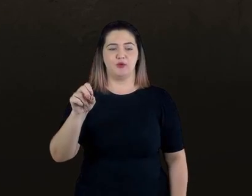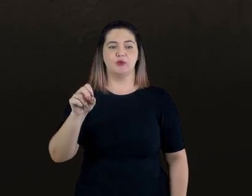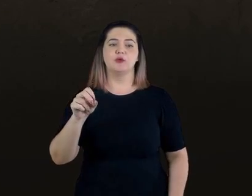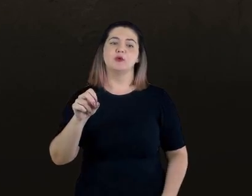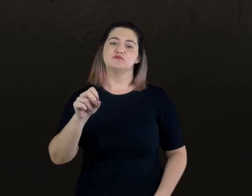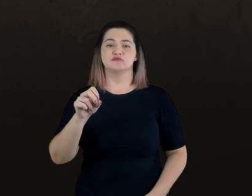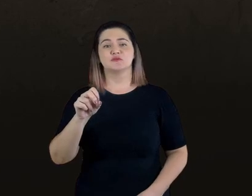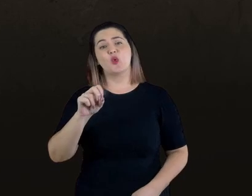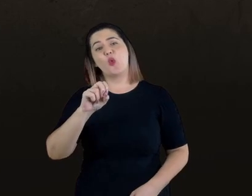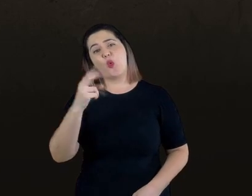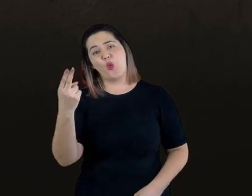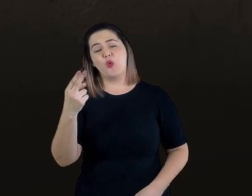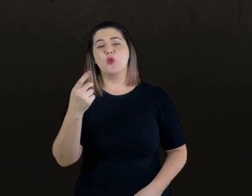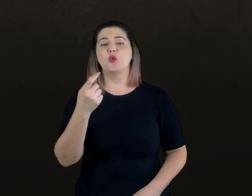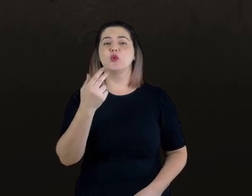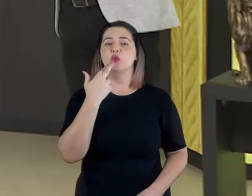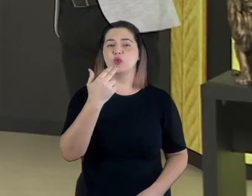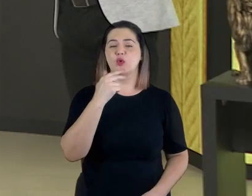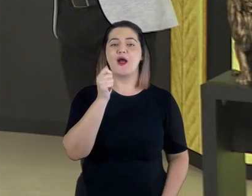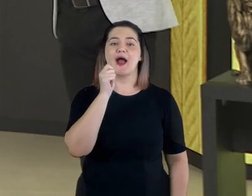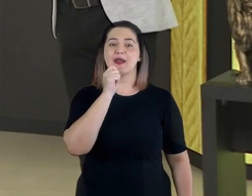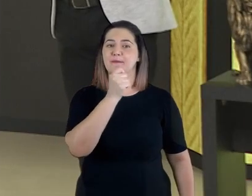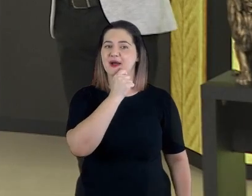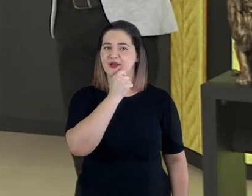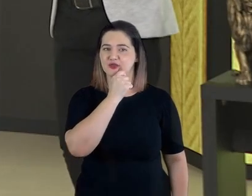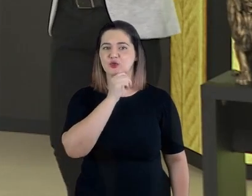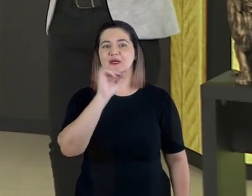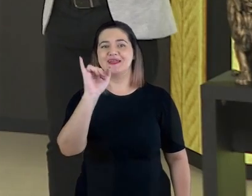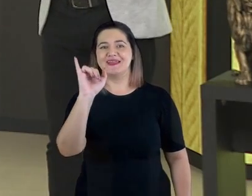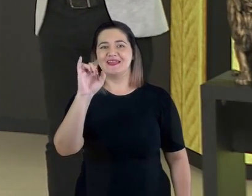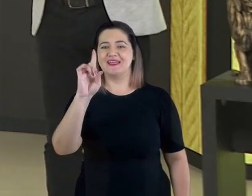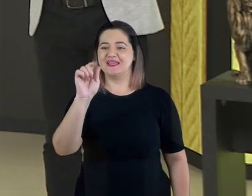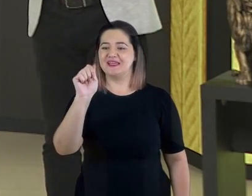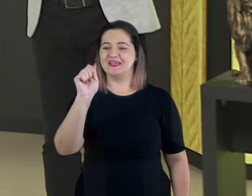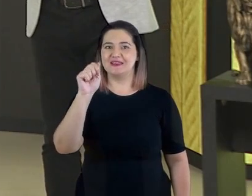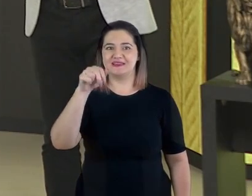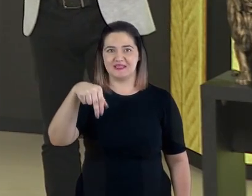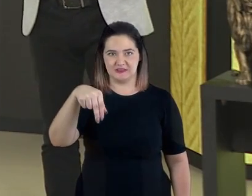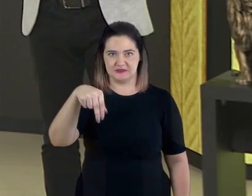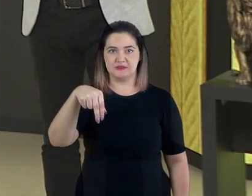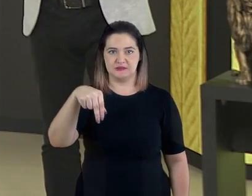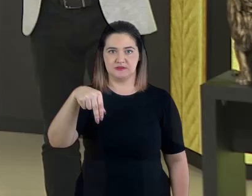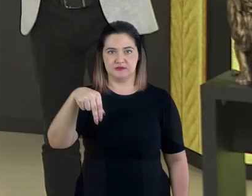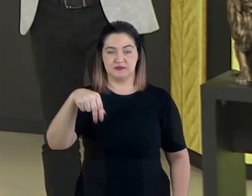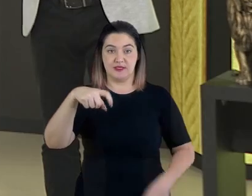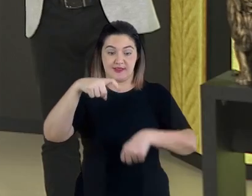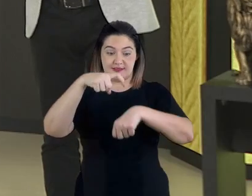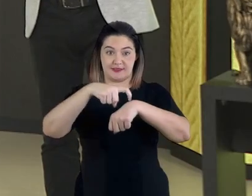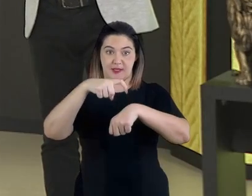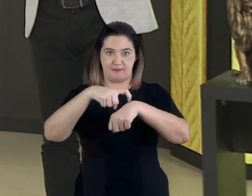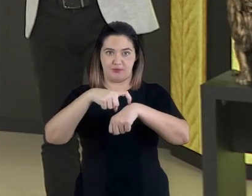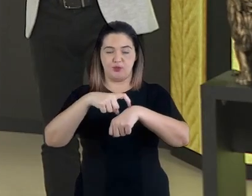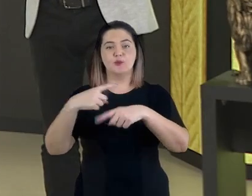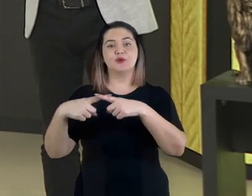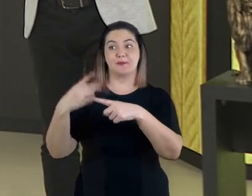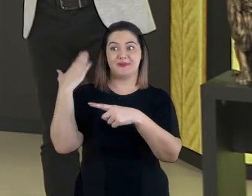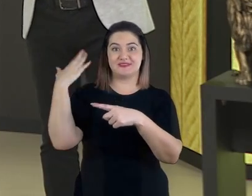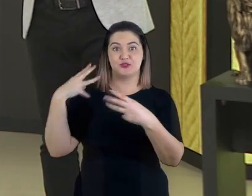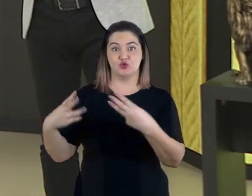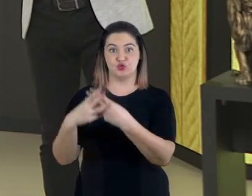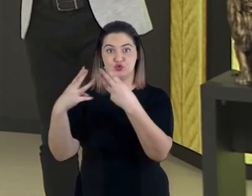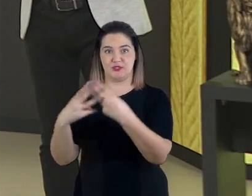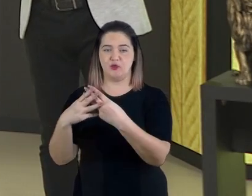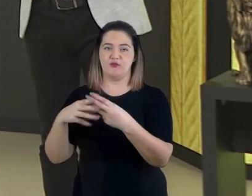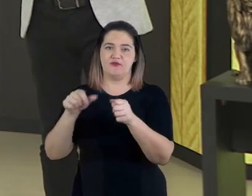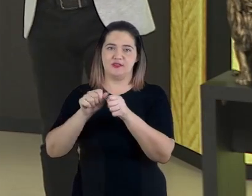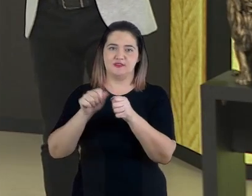seria a palavra aramaica para tempo. Embora a palavra tempos seja vocalizada por aqueles copistas judeus da Idade